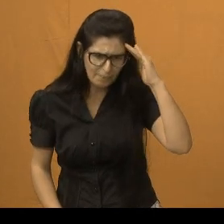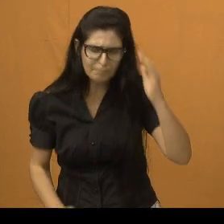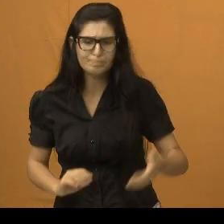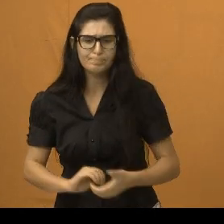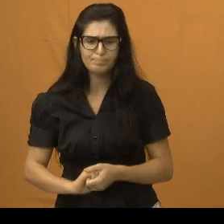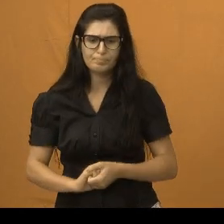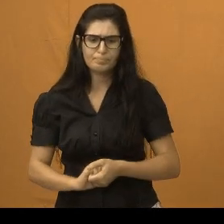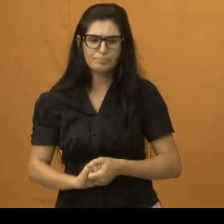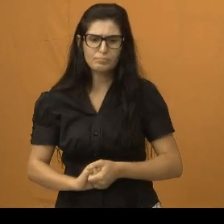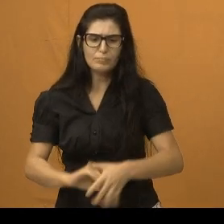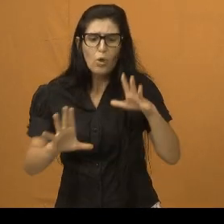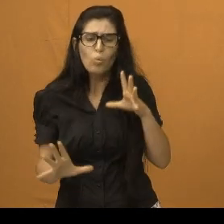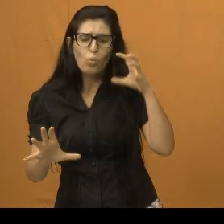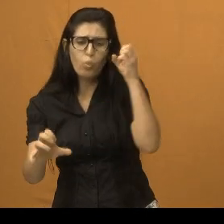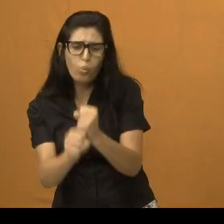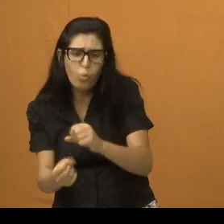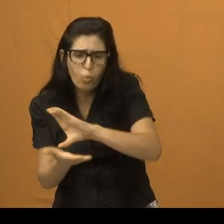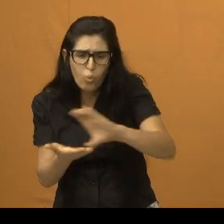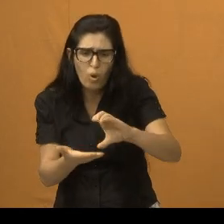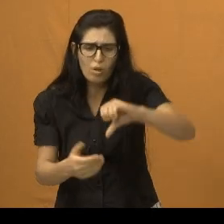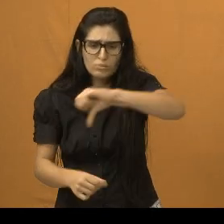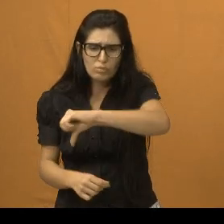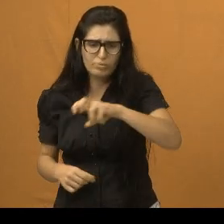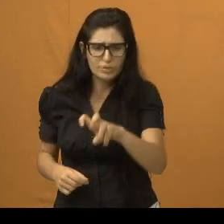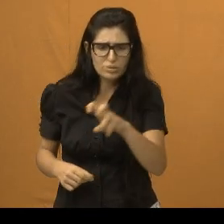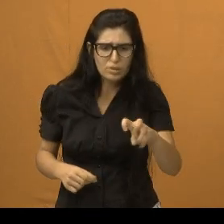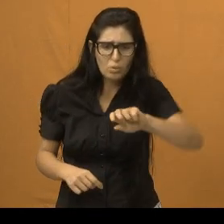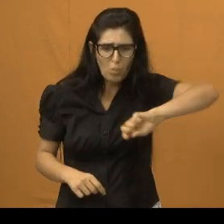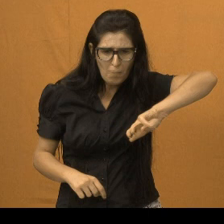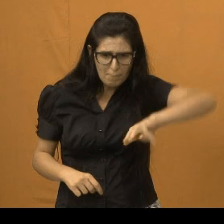955.915.000 e o realizado